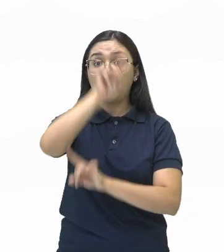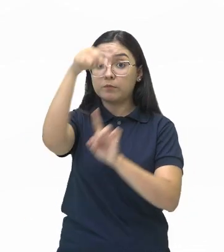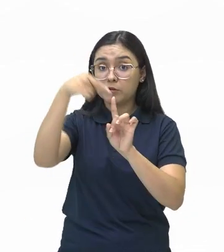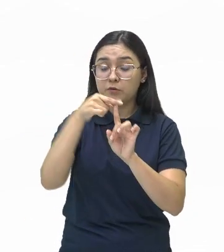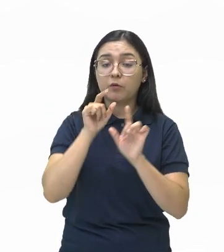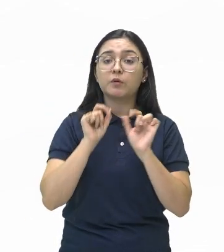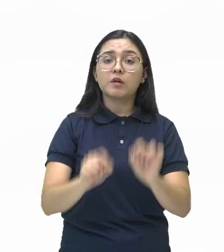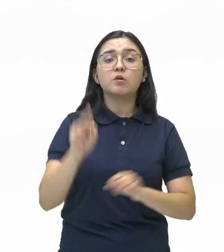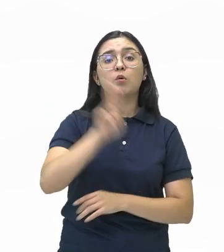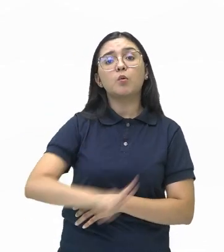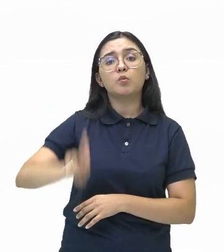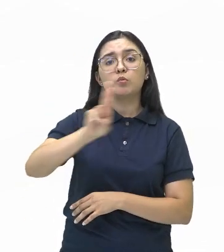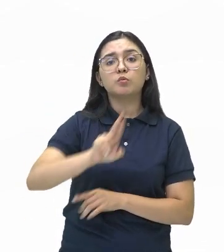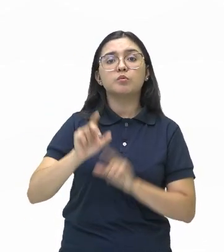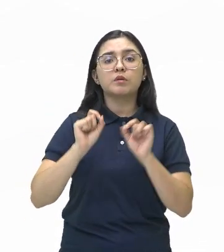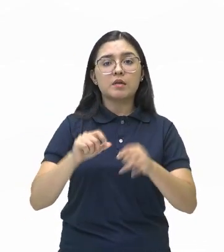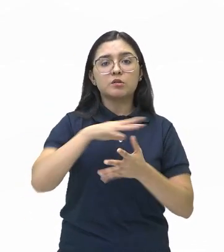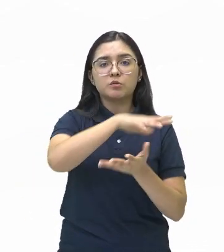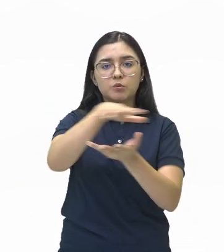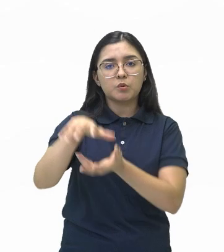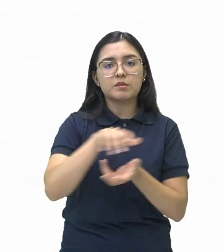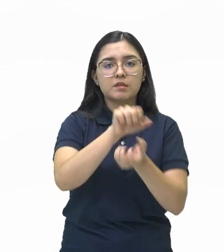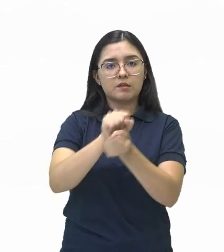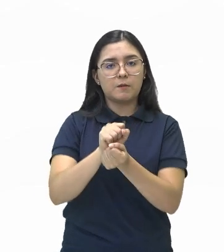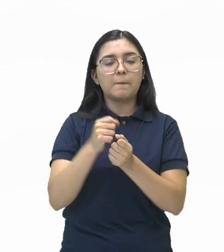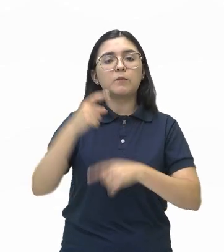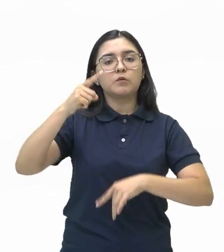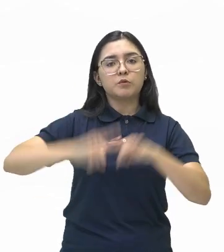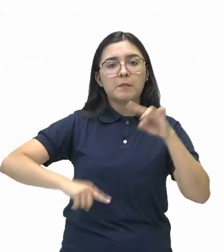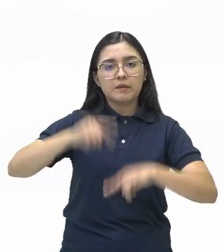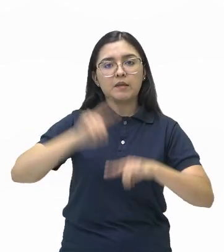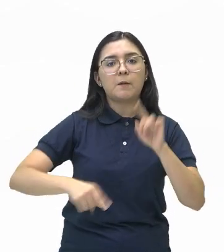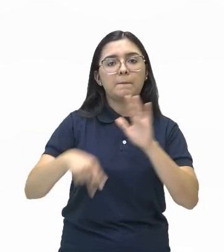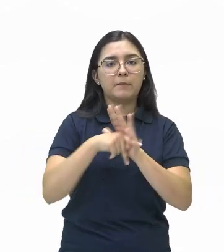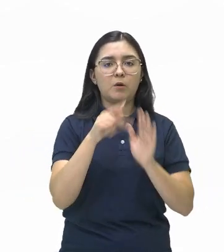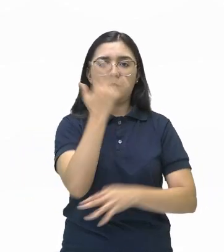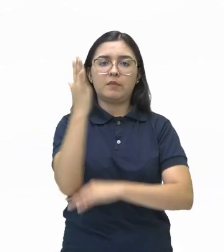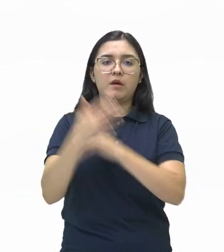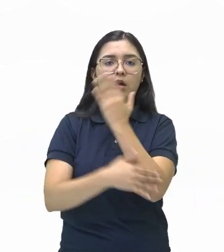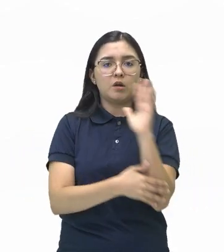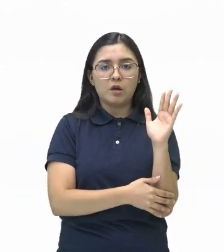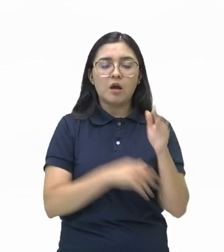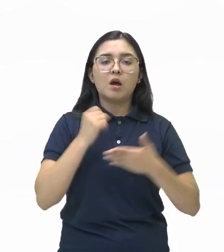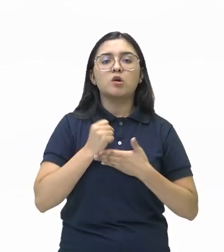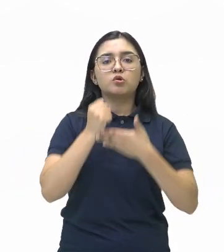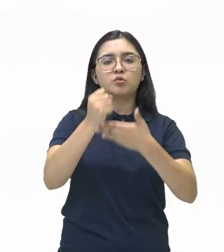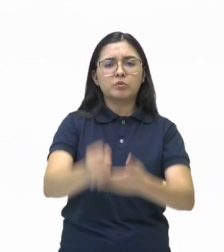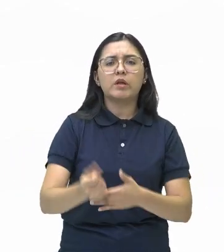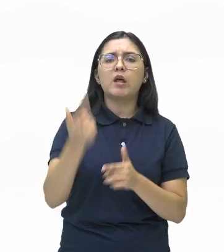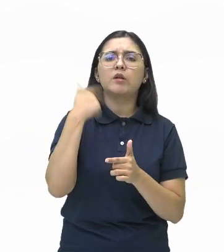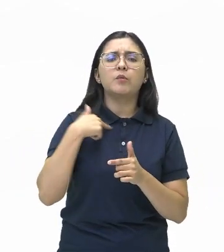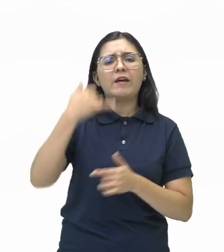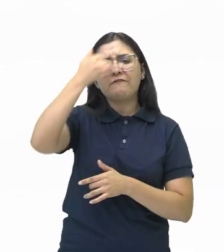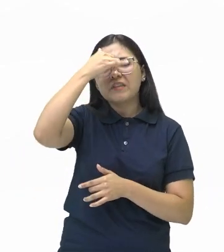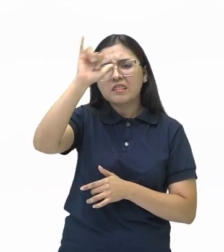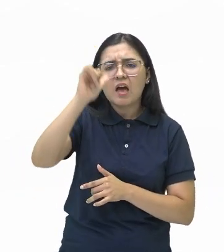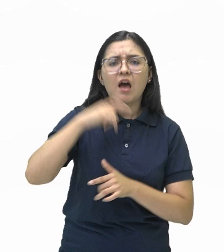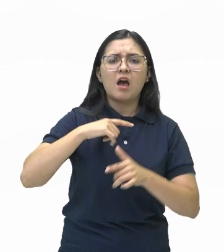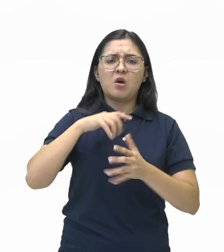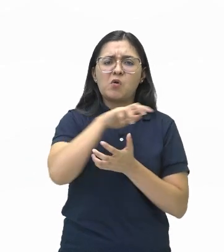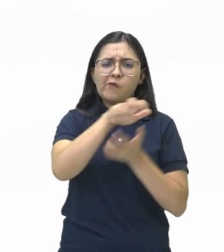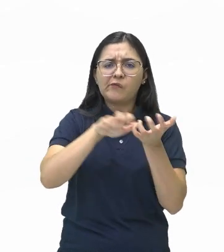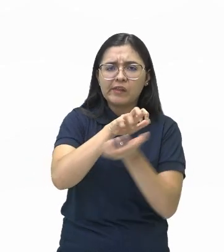visam esse uso sustentável desses recursos naturais, ajudando a prevenir conflitos, a